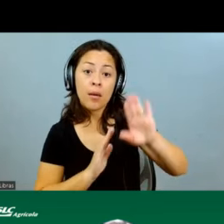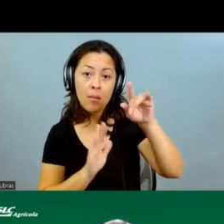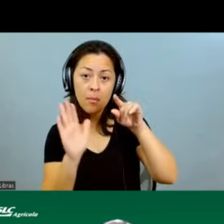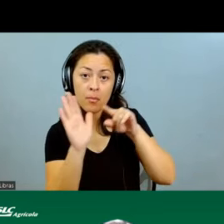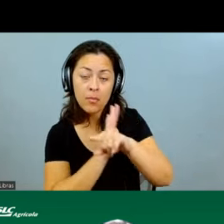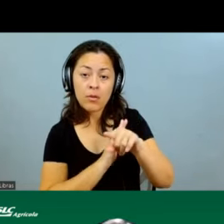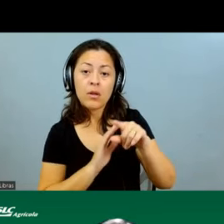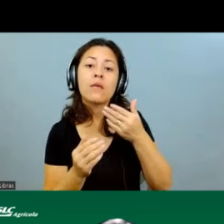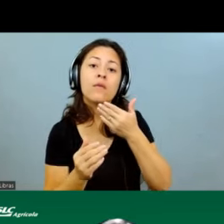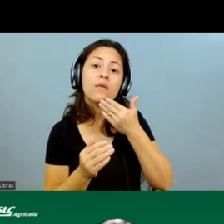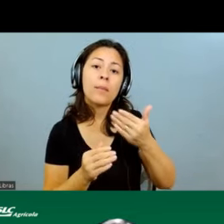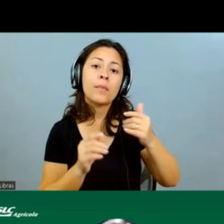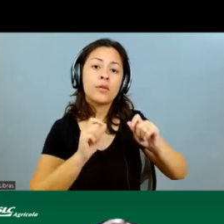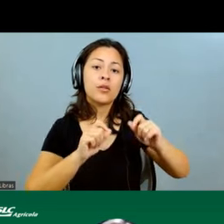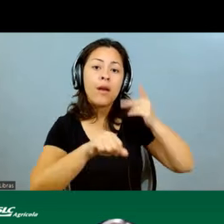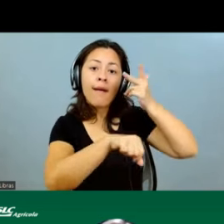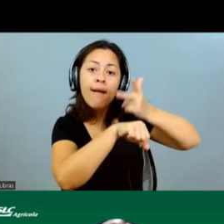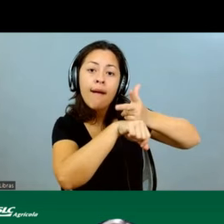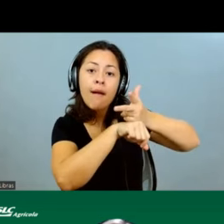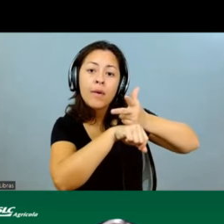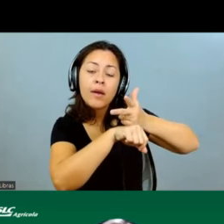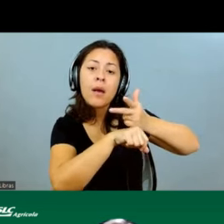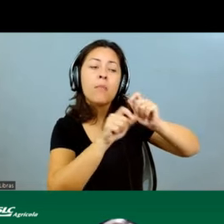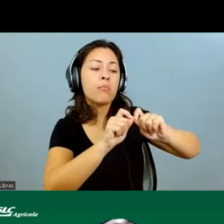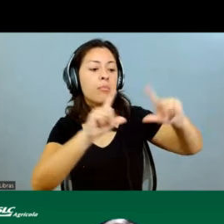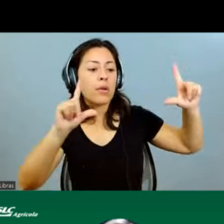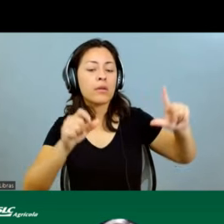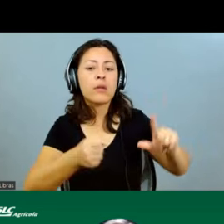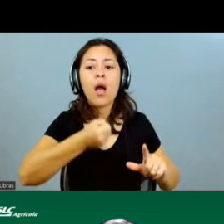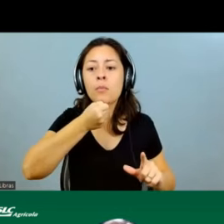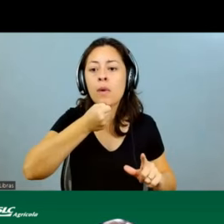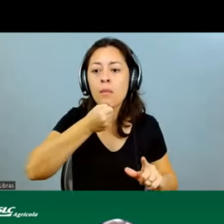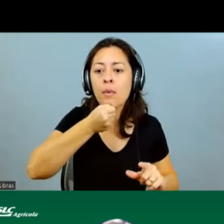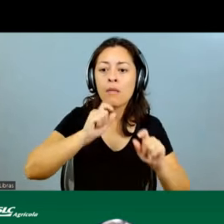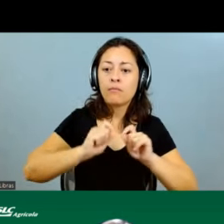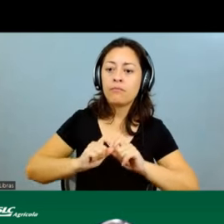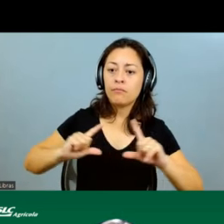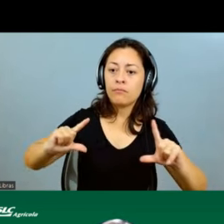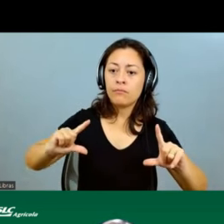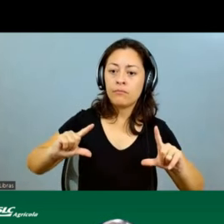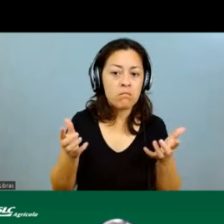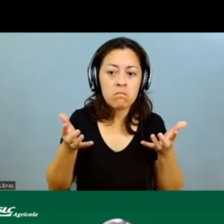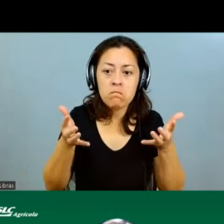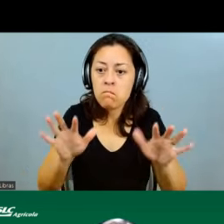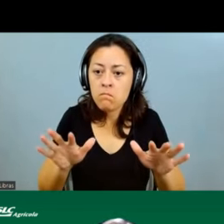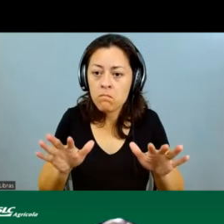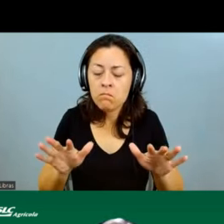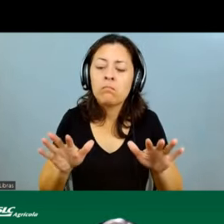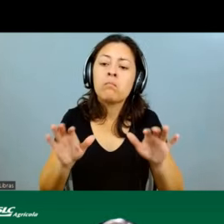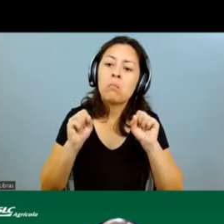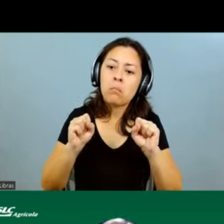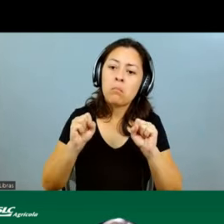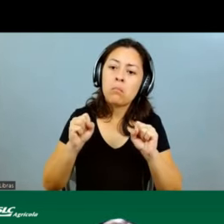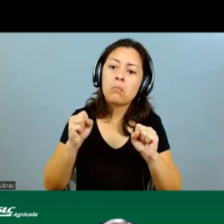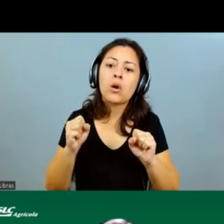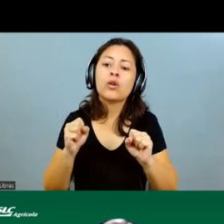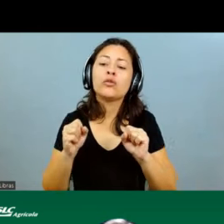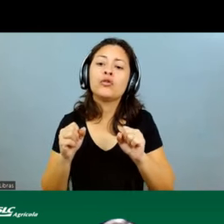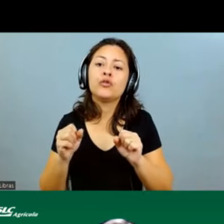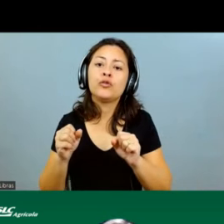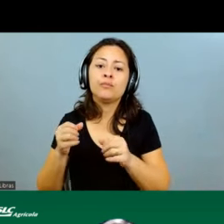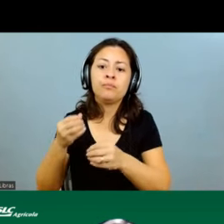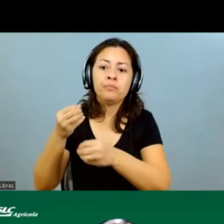seuic Caso não queira abrir seu microfone ou câmera ao vivo Favor escrever sem microfone ou câmera ao final da pergunta para